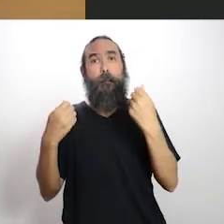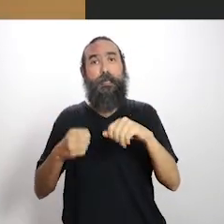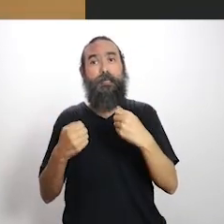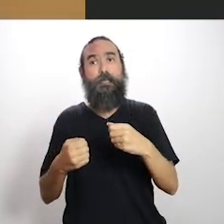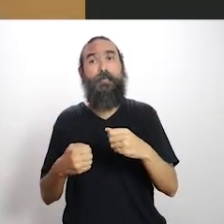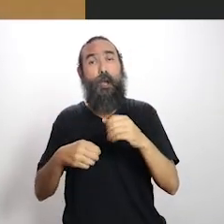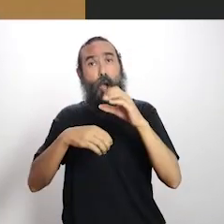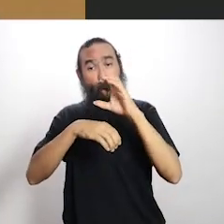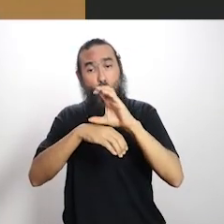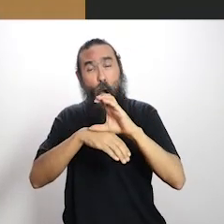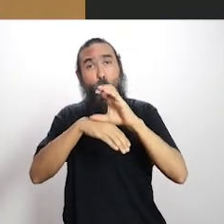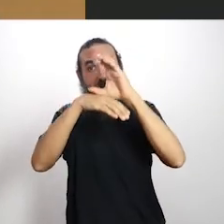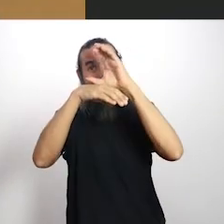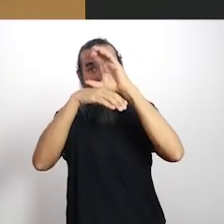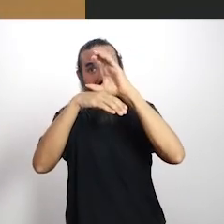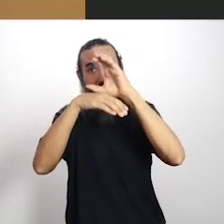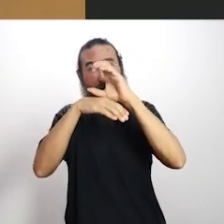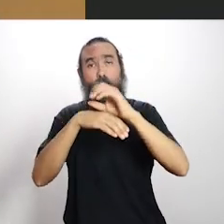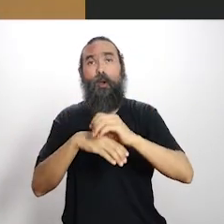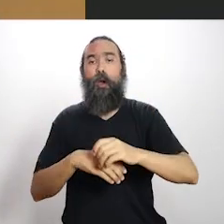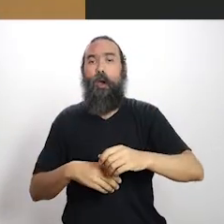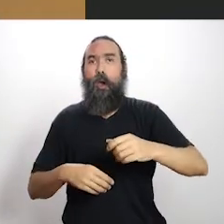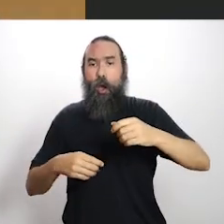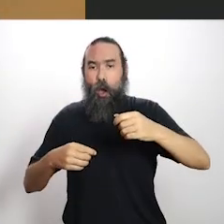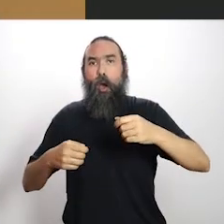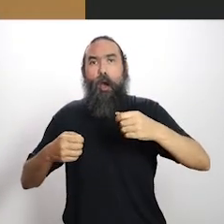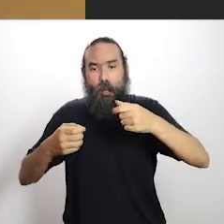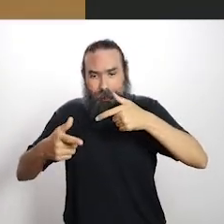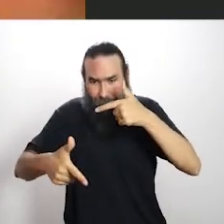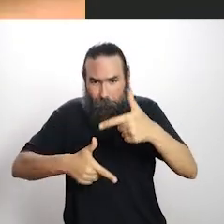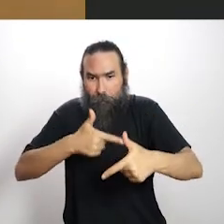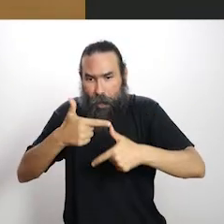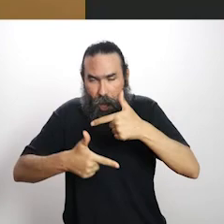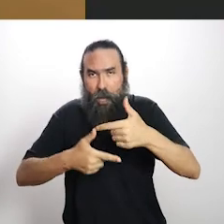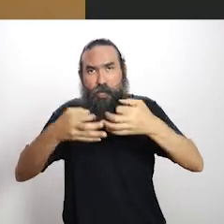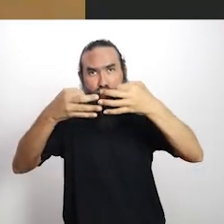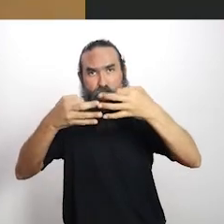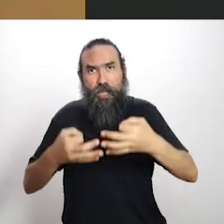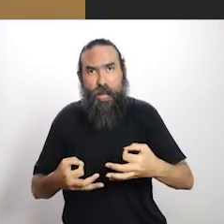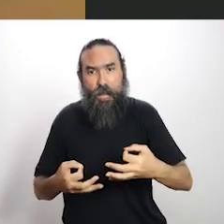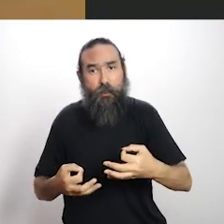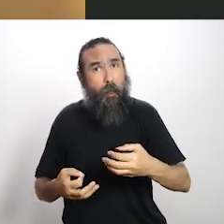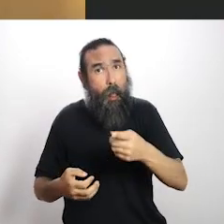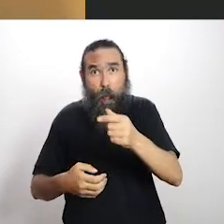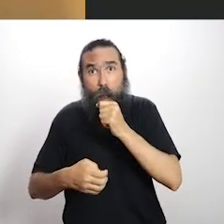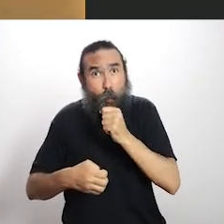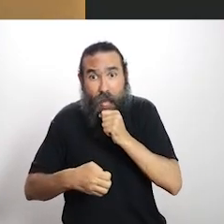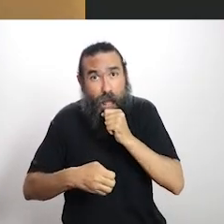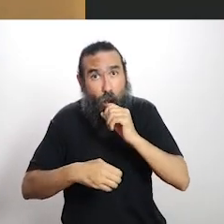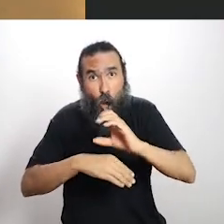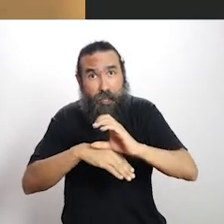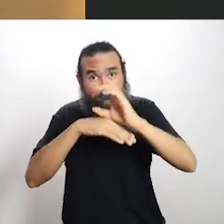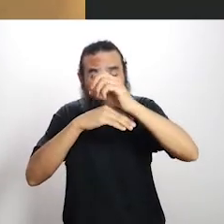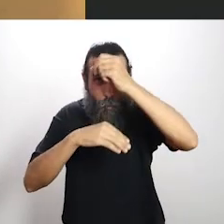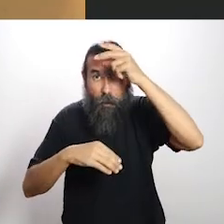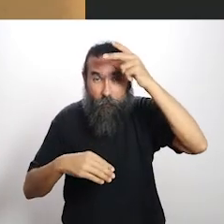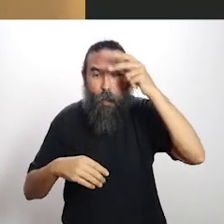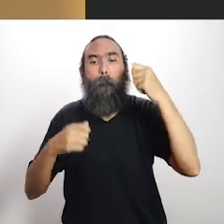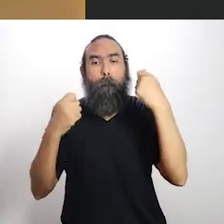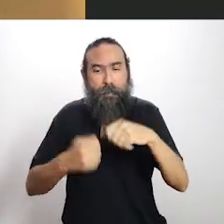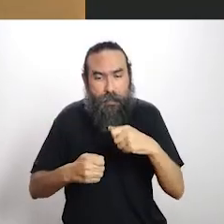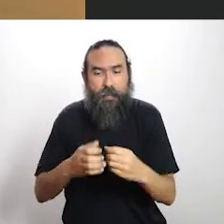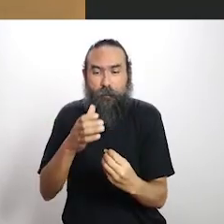de trabalho de execução onde parte dele é da sociedade civil parte é do próprio governo e